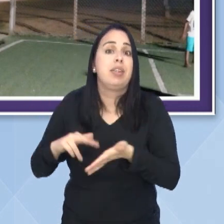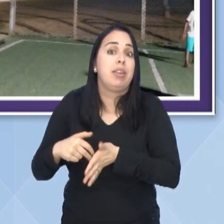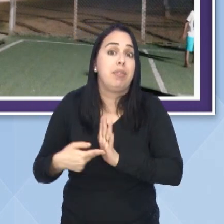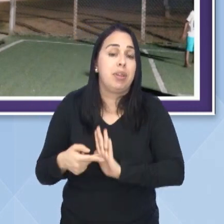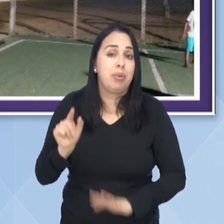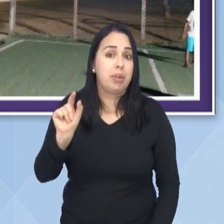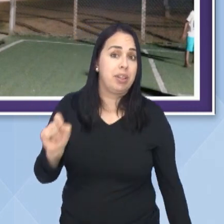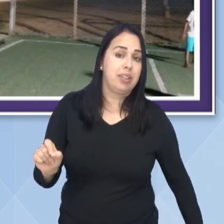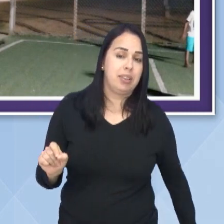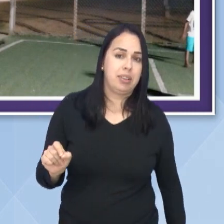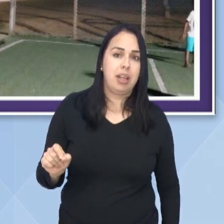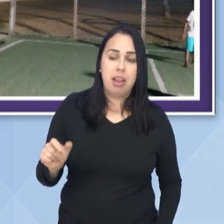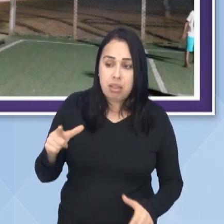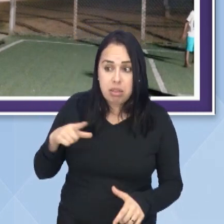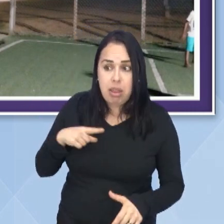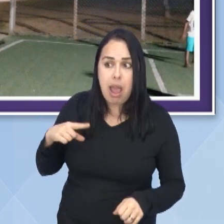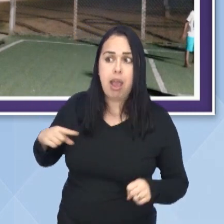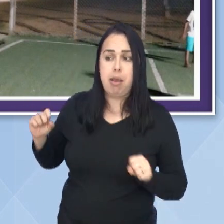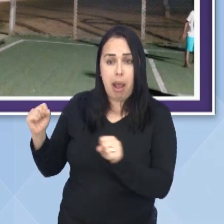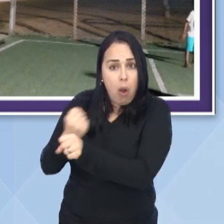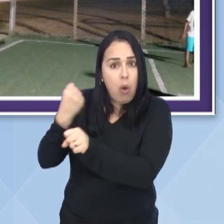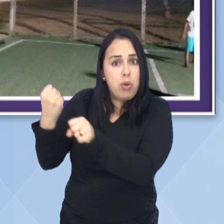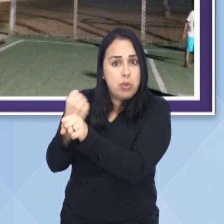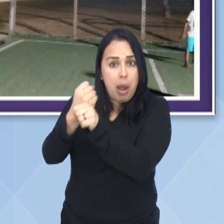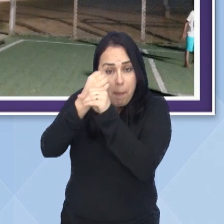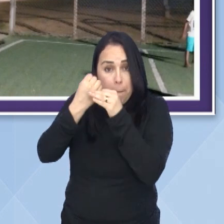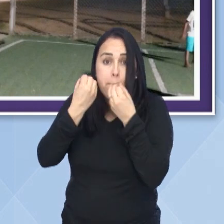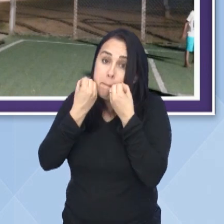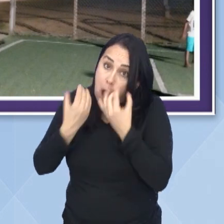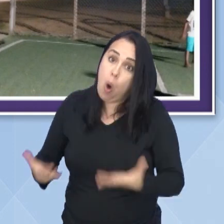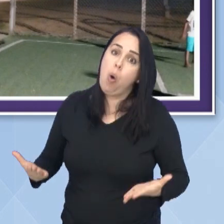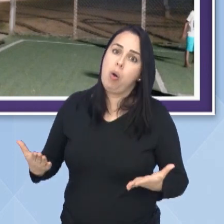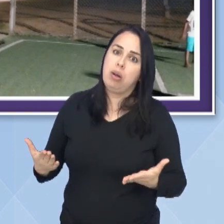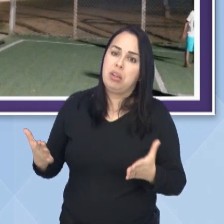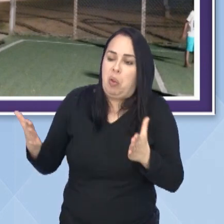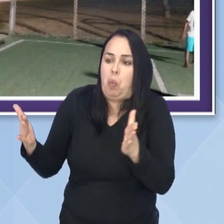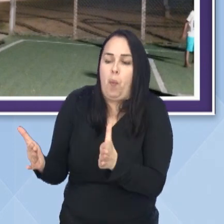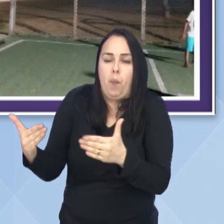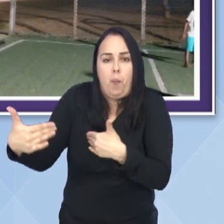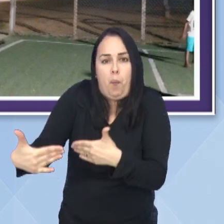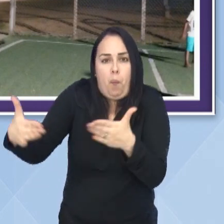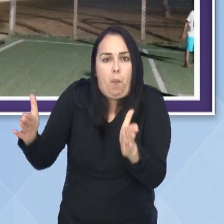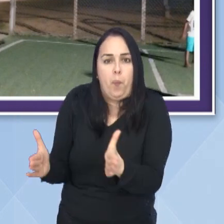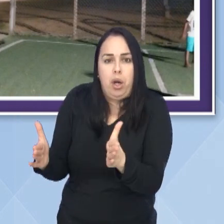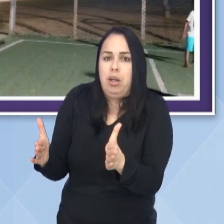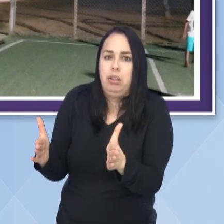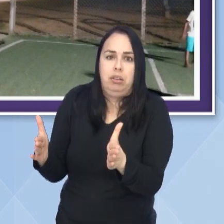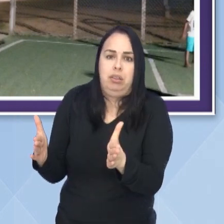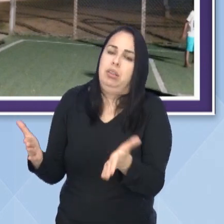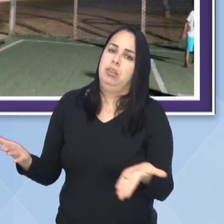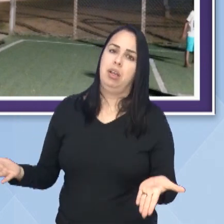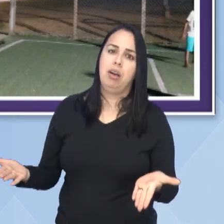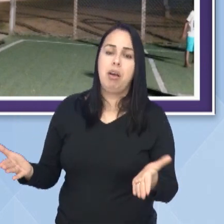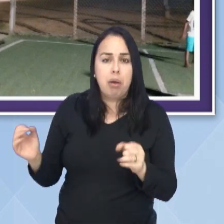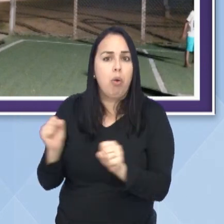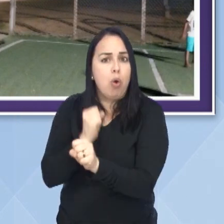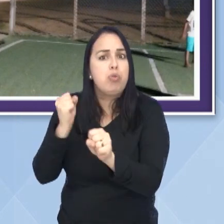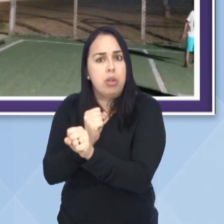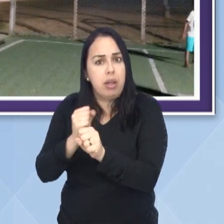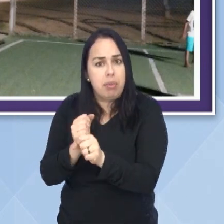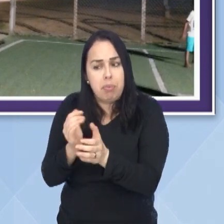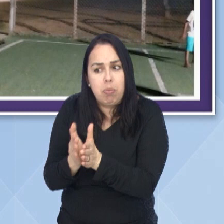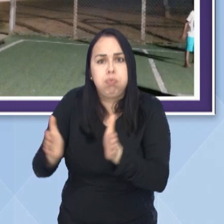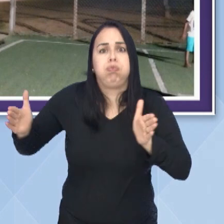E tem espaço para fazer uma quadra decente, não uma quadra meia boca, né? Meia quadra. Porque se você ver bem,